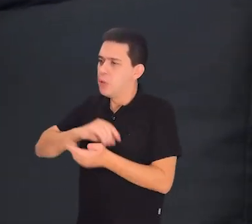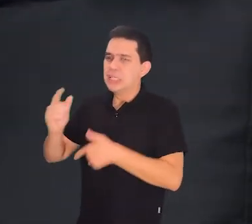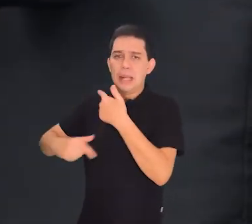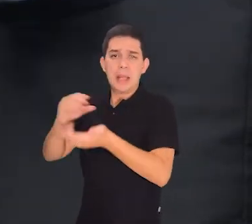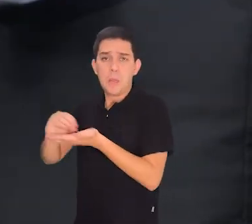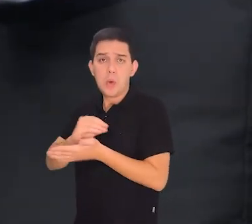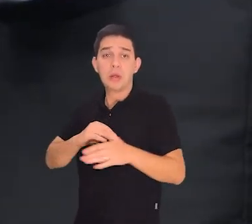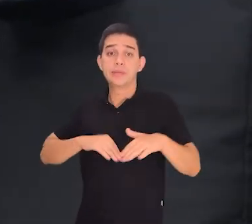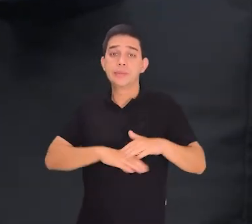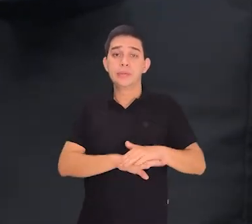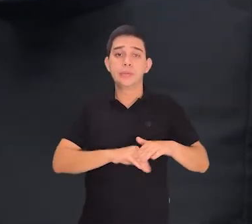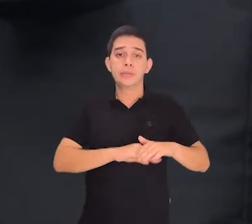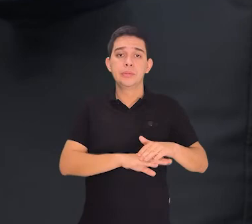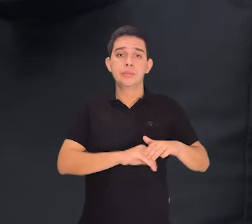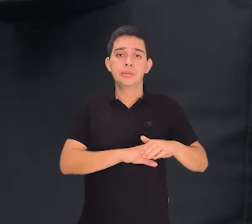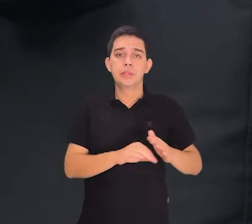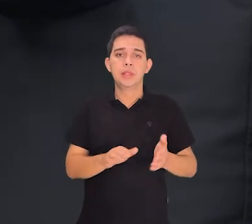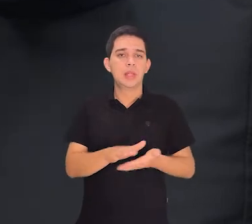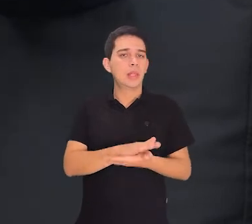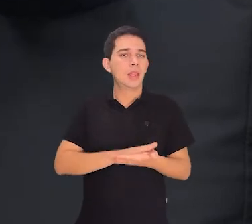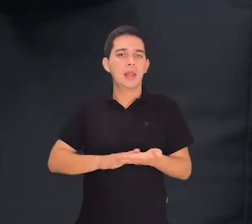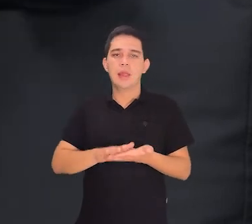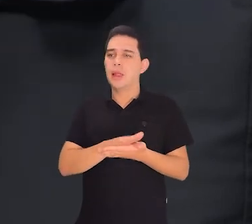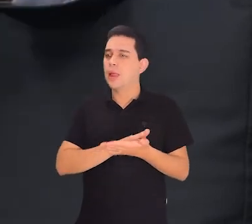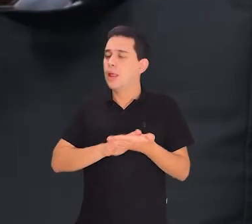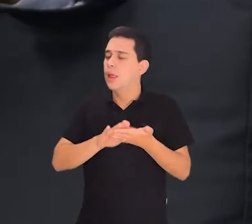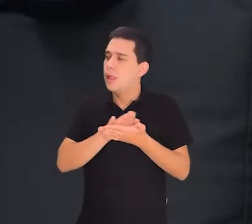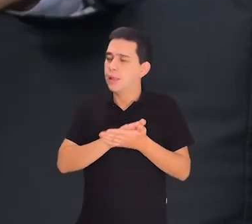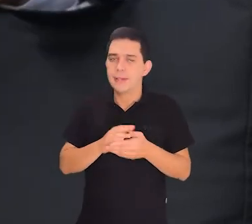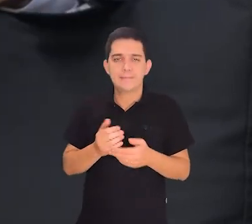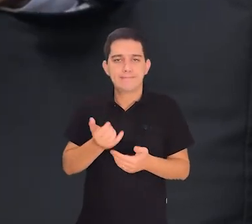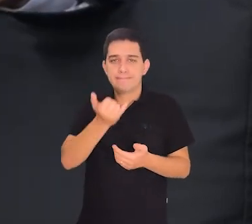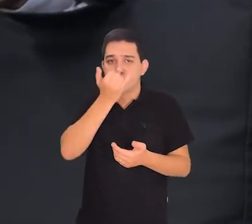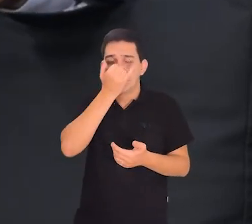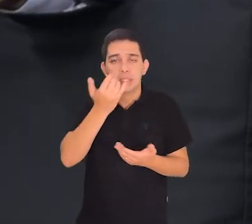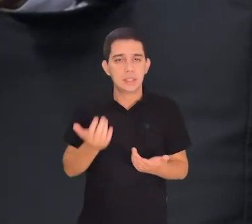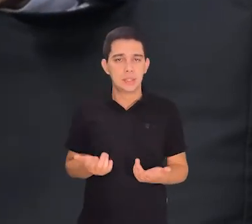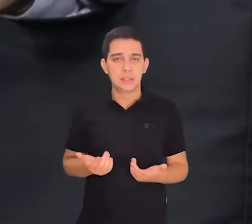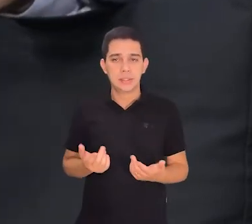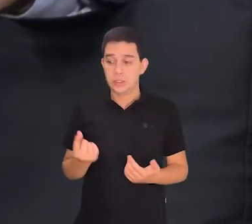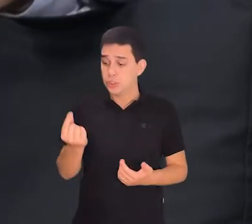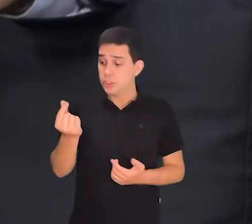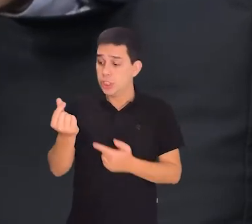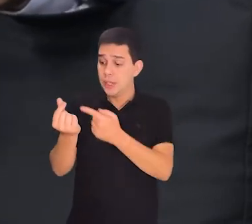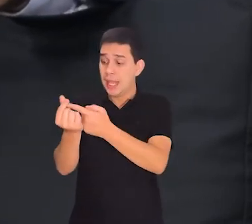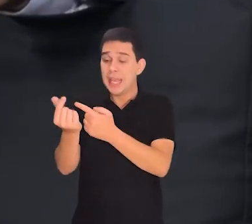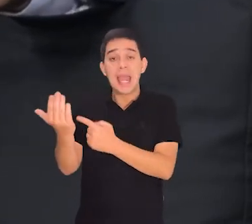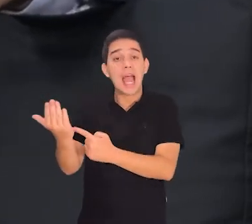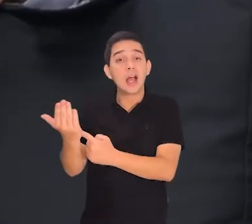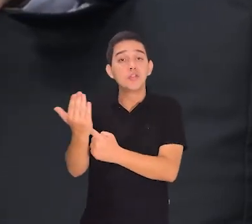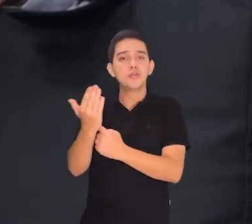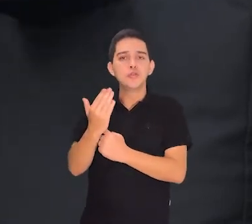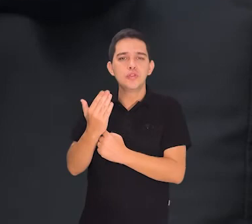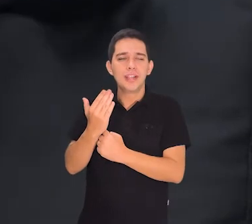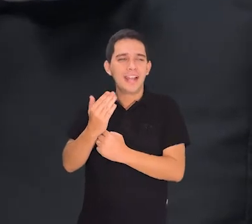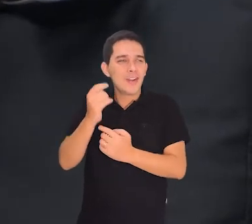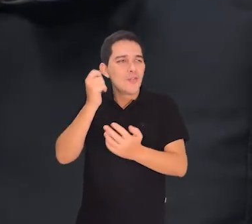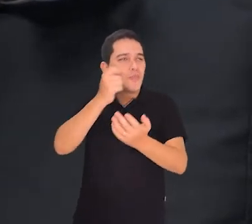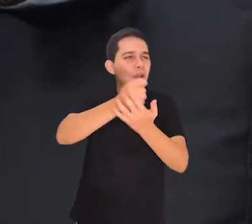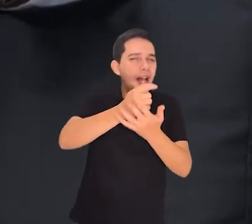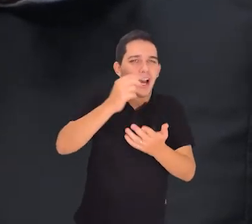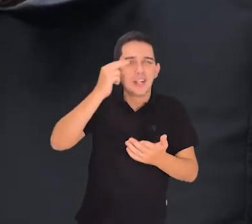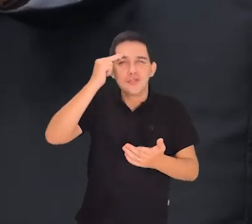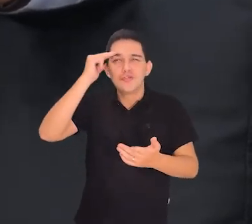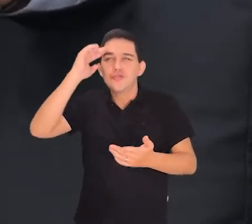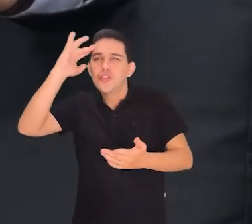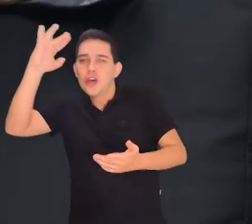dinheiro. Quando você subverte essa lógica cruel e começa a entender que o dinheiro, na verdade, ele é um meio para realizar os seus sonhos, você começa, inclusive,